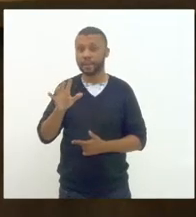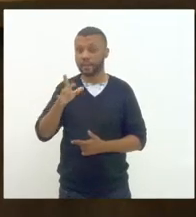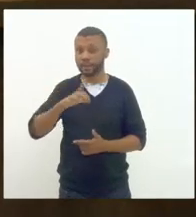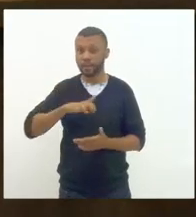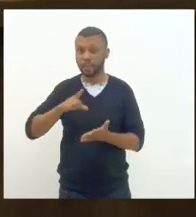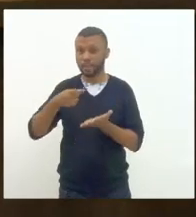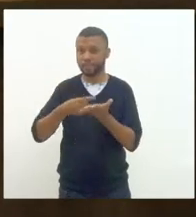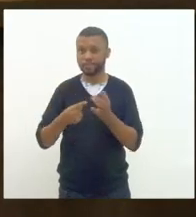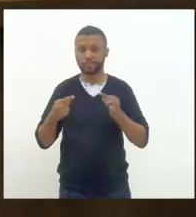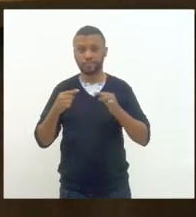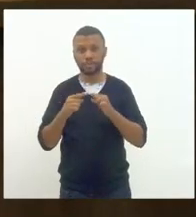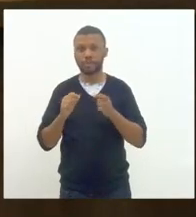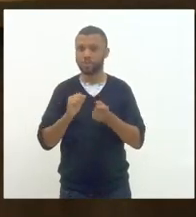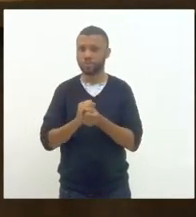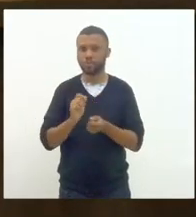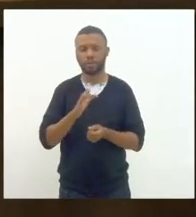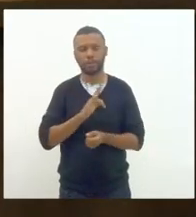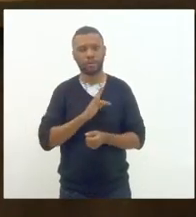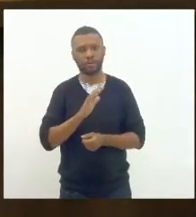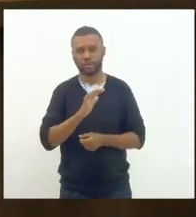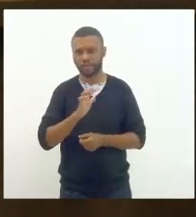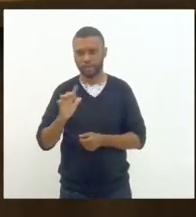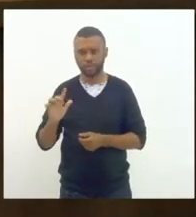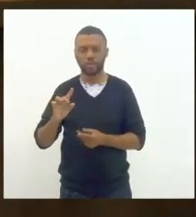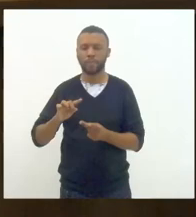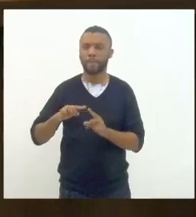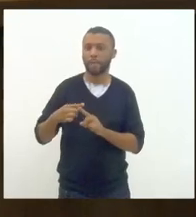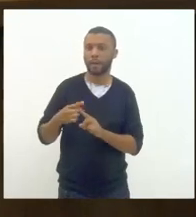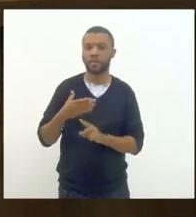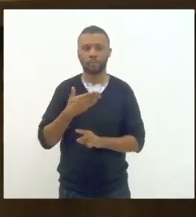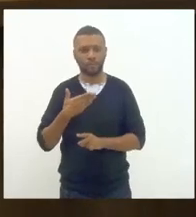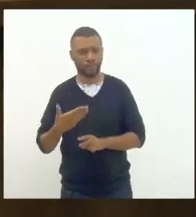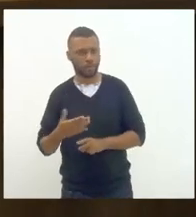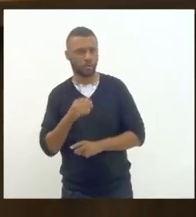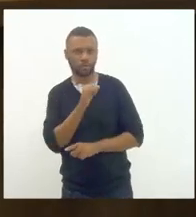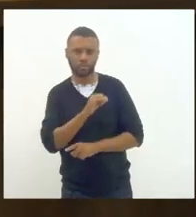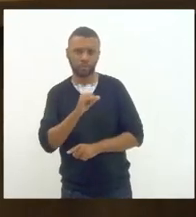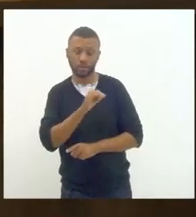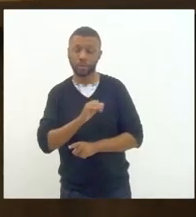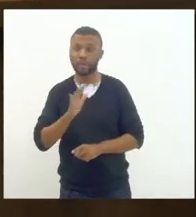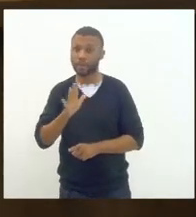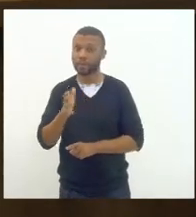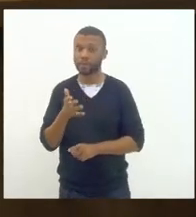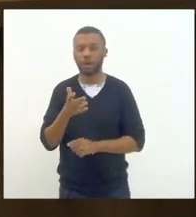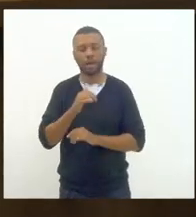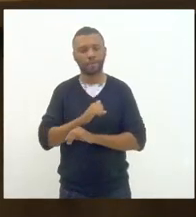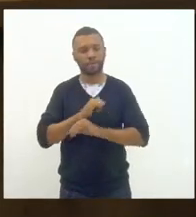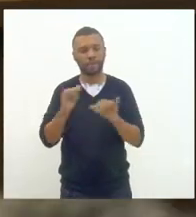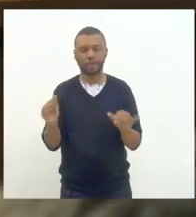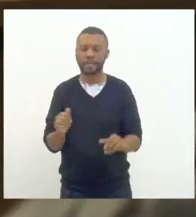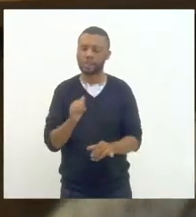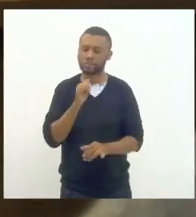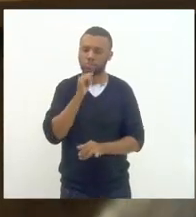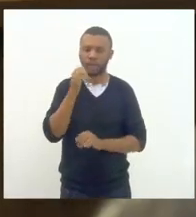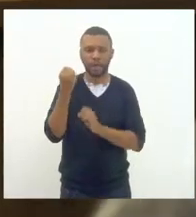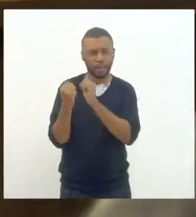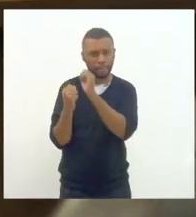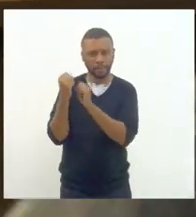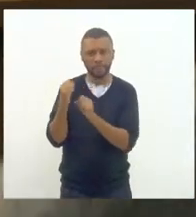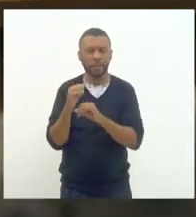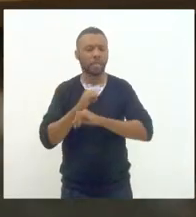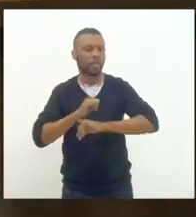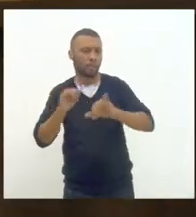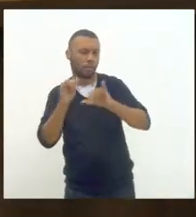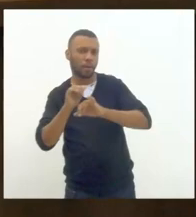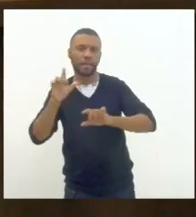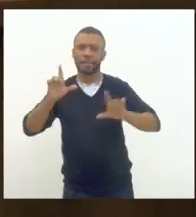a Polícia Civil, com o Governo do Estado, para retomar, mas eu quero dizer que é lamentável empresas que fazem propagandas